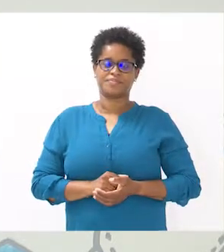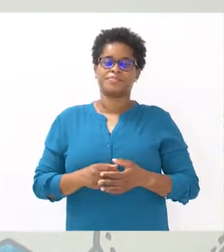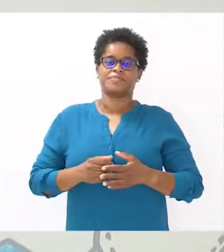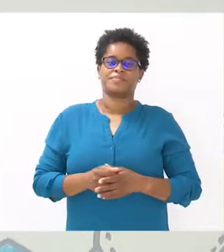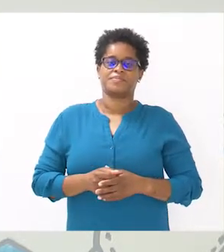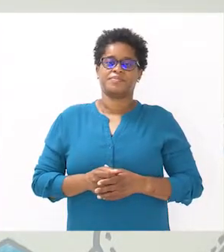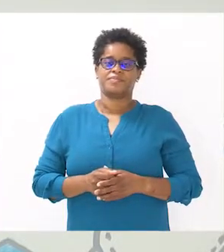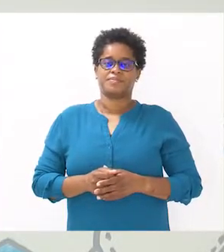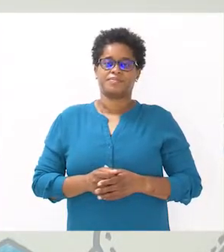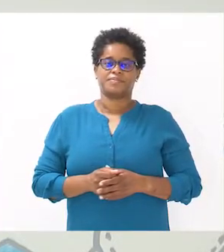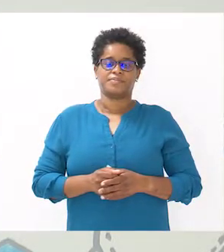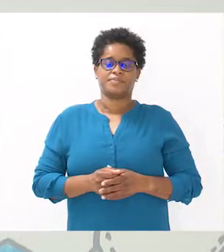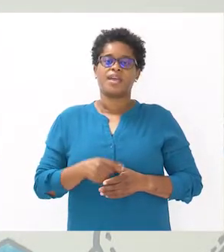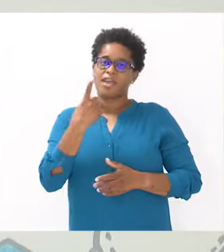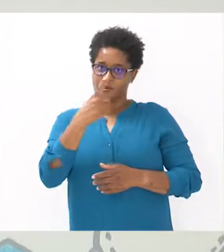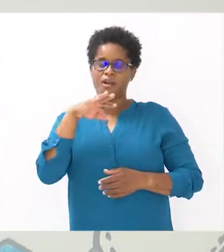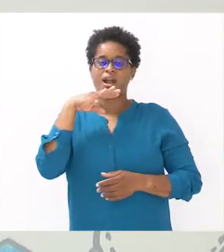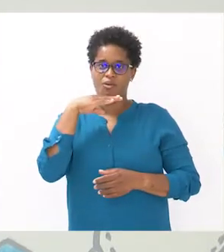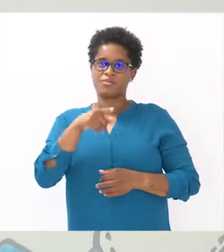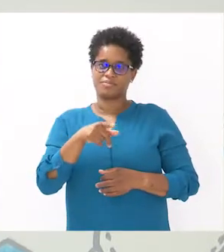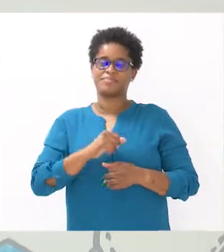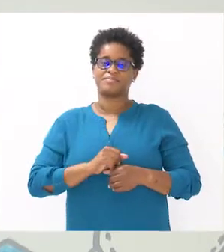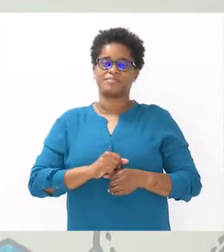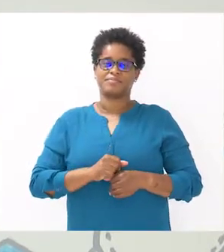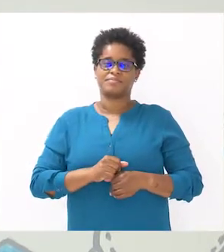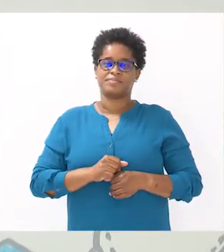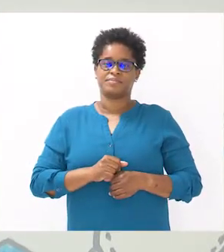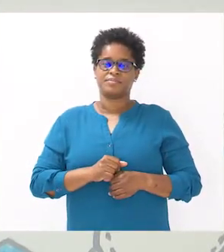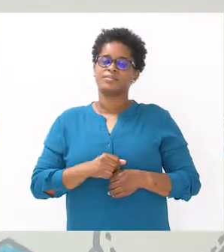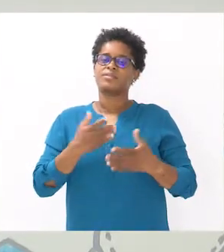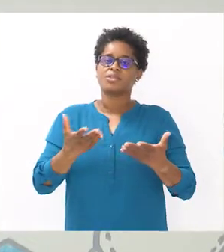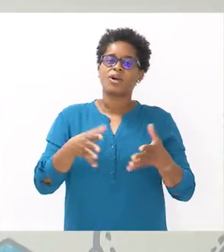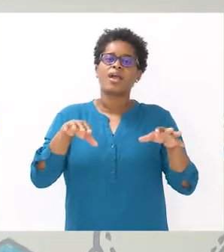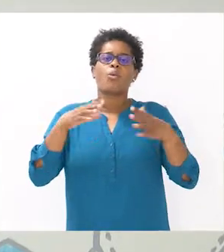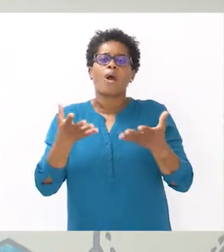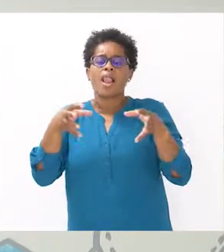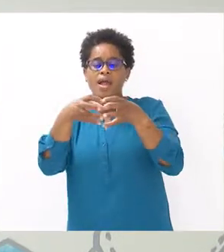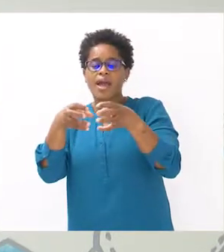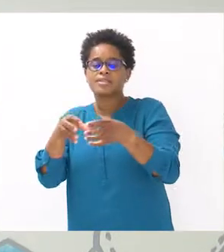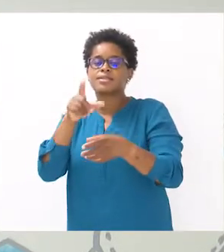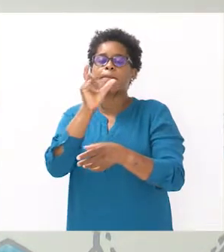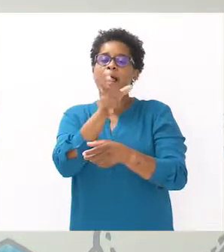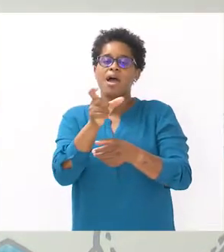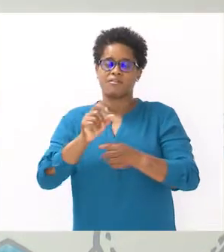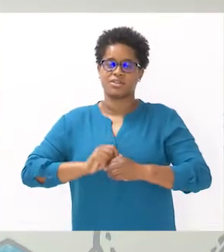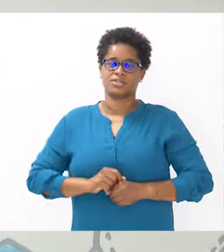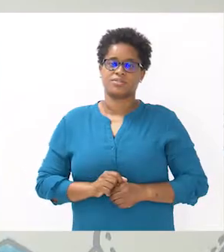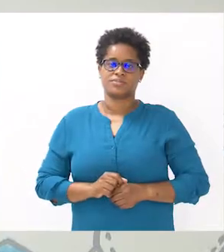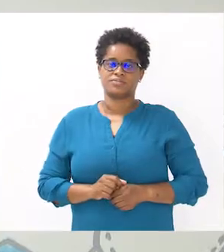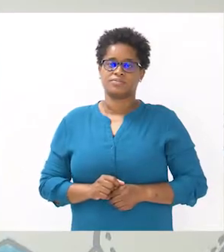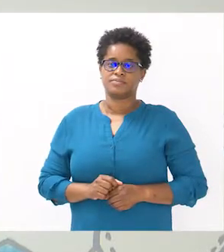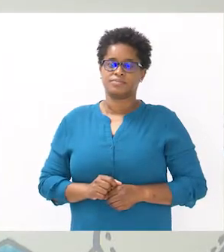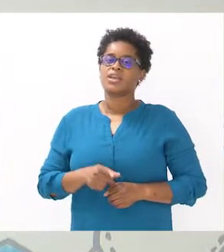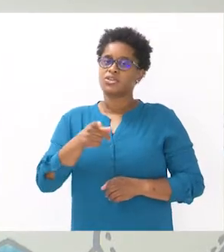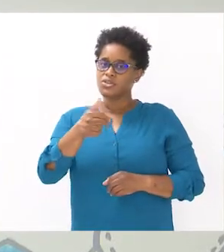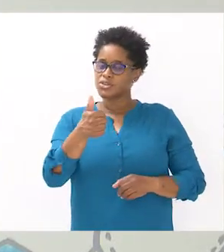Portanto, é um cão. O cão pertence a que classe de palavra? Isso,